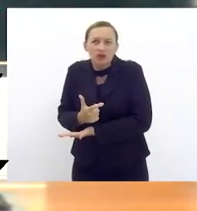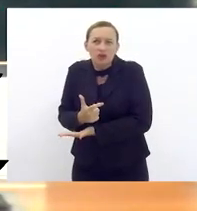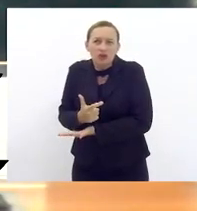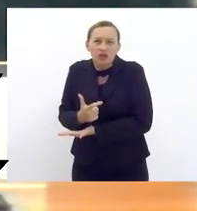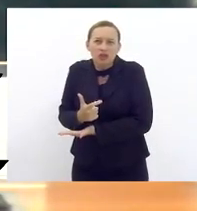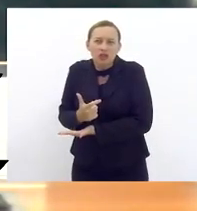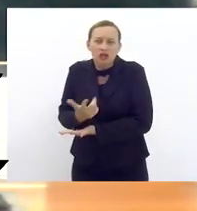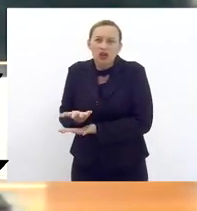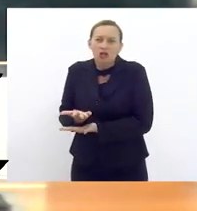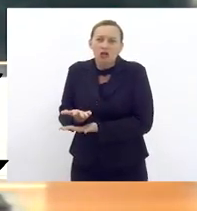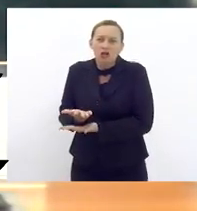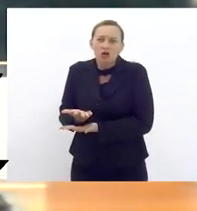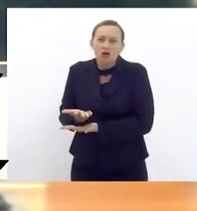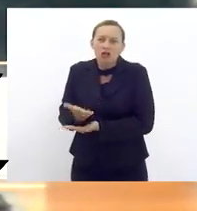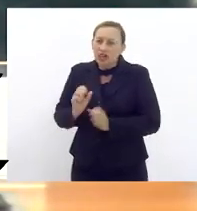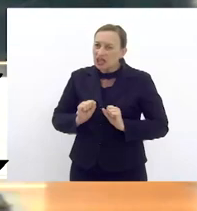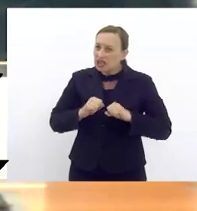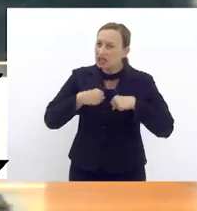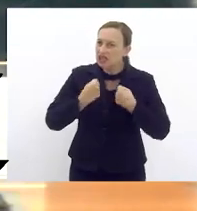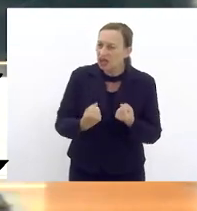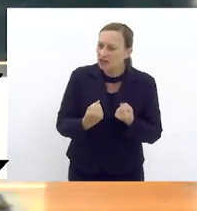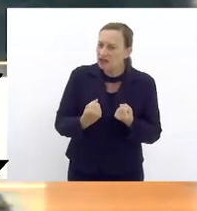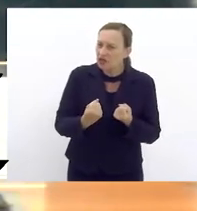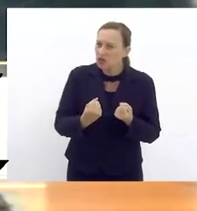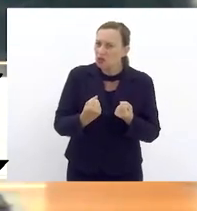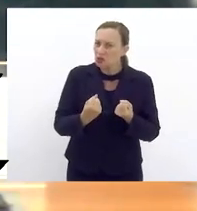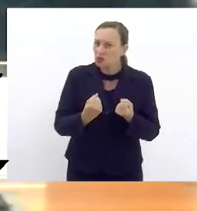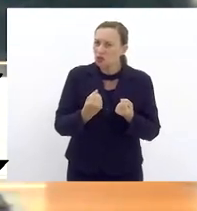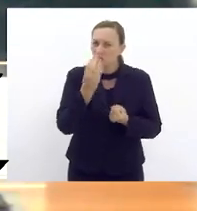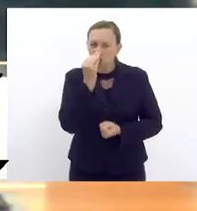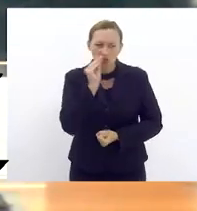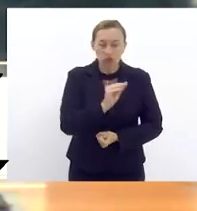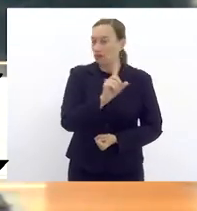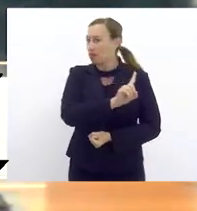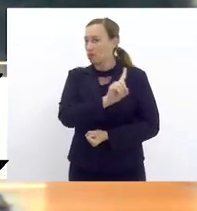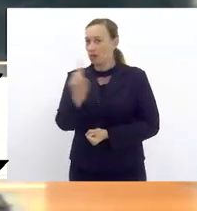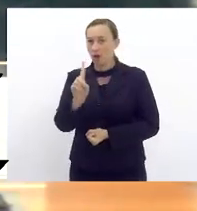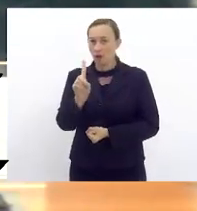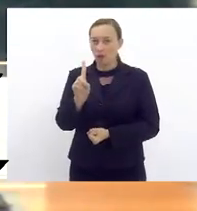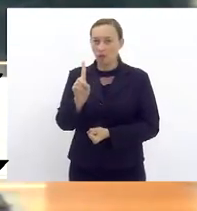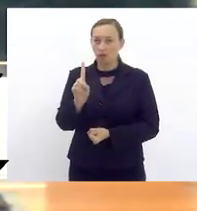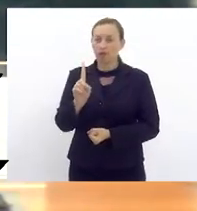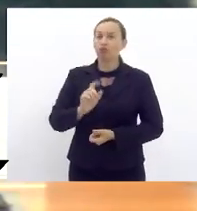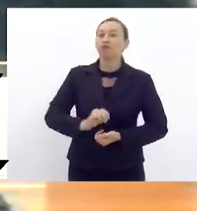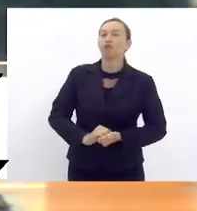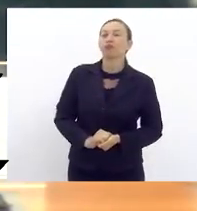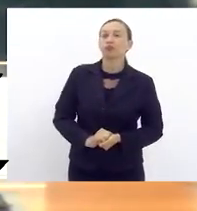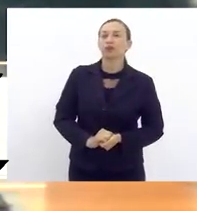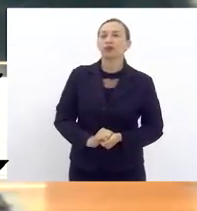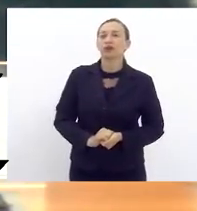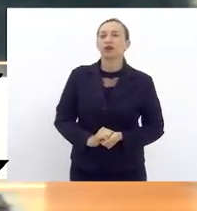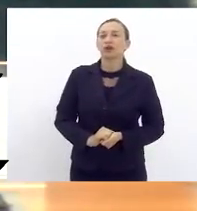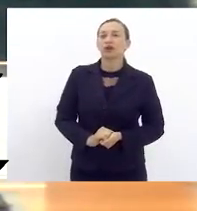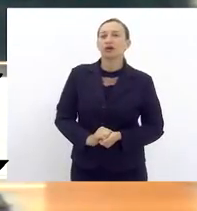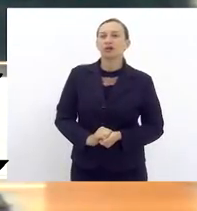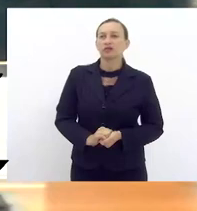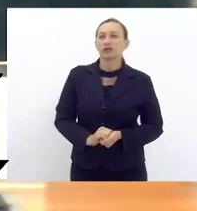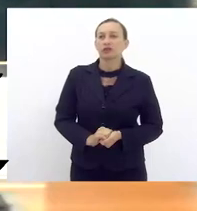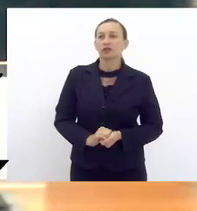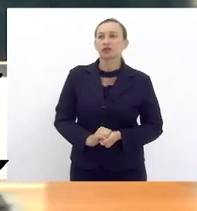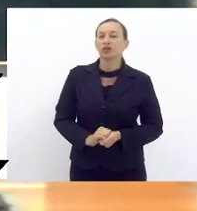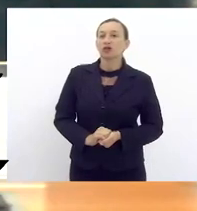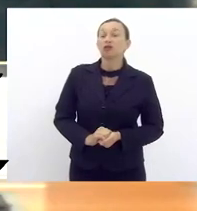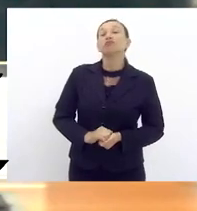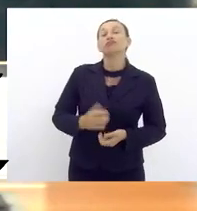discriminais é um defensor da discriminação então da discriminação estamos